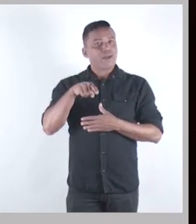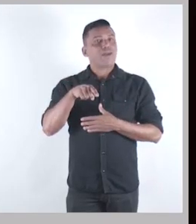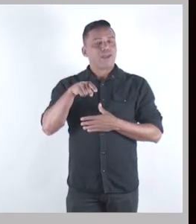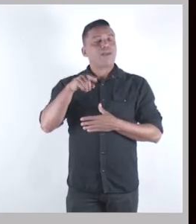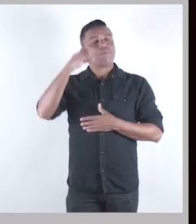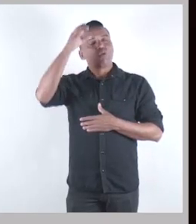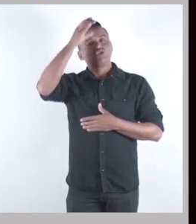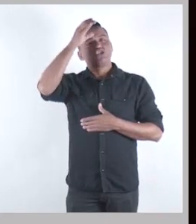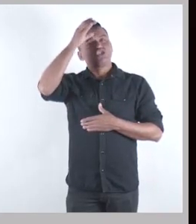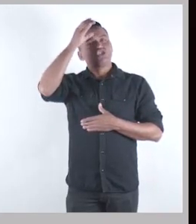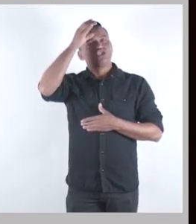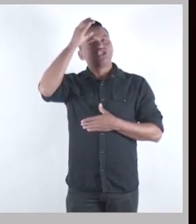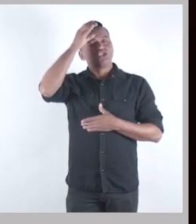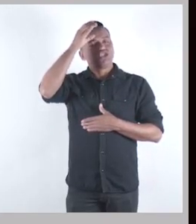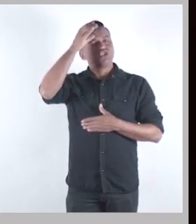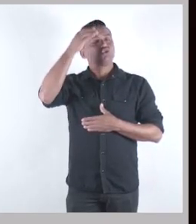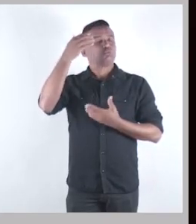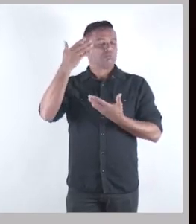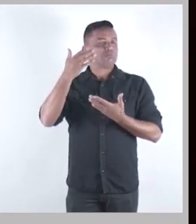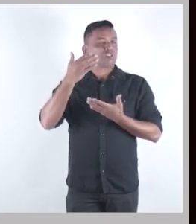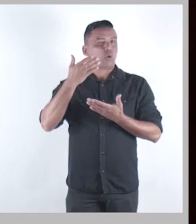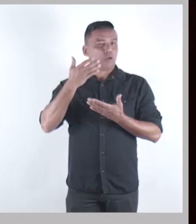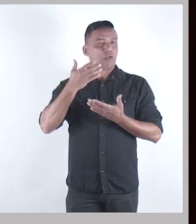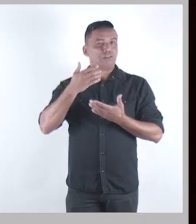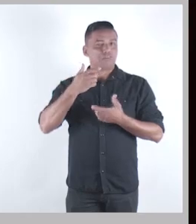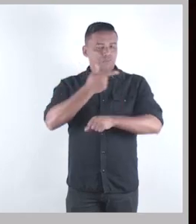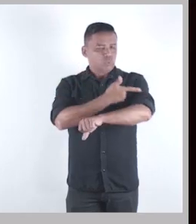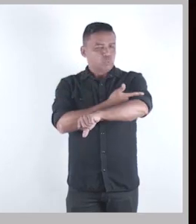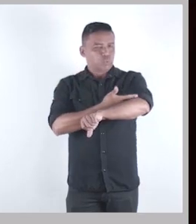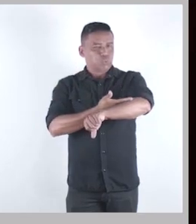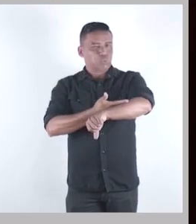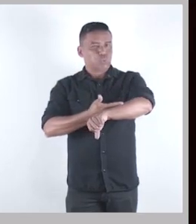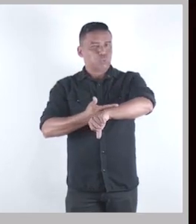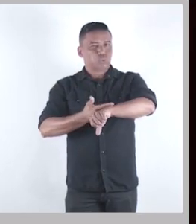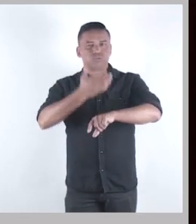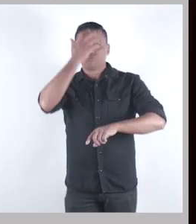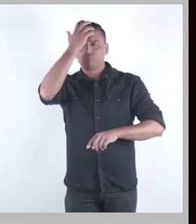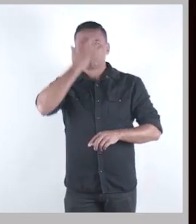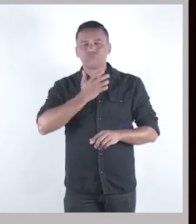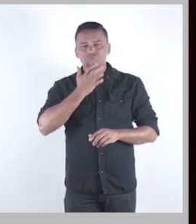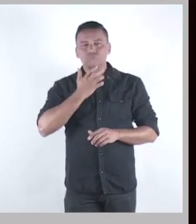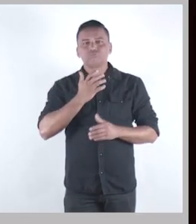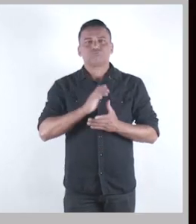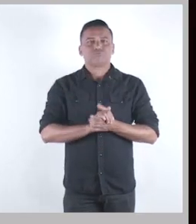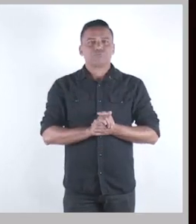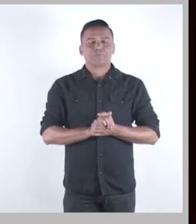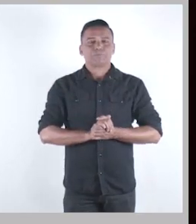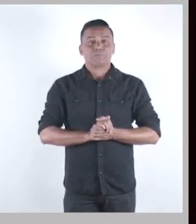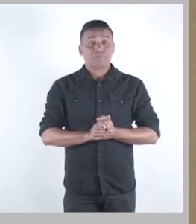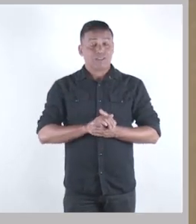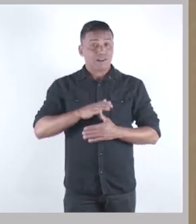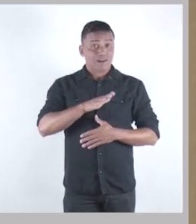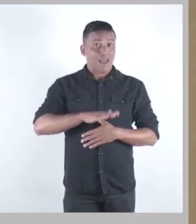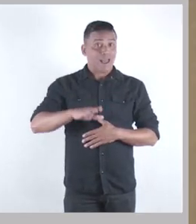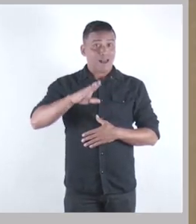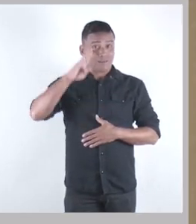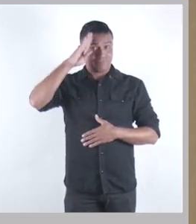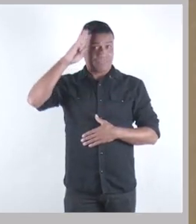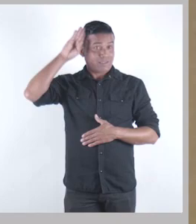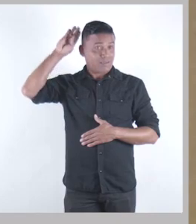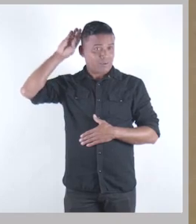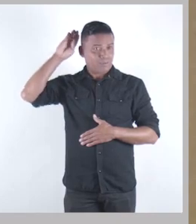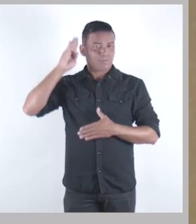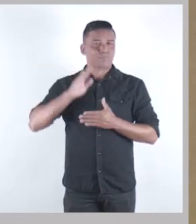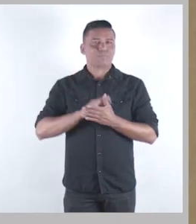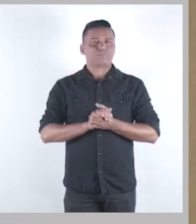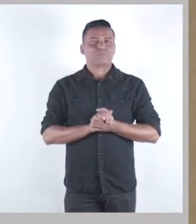nossa relação mais disciplinada, digamos assim, com o livro, já na perspectiva académica, né? Nós não queríamos aparecer em